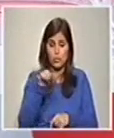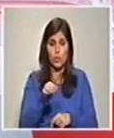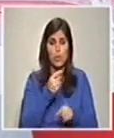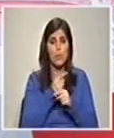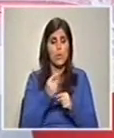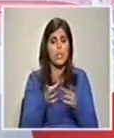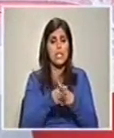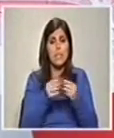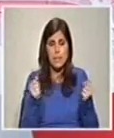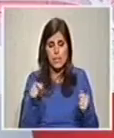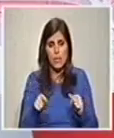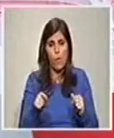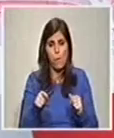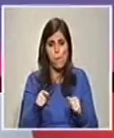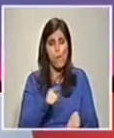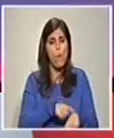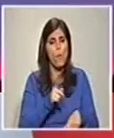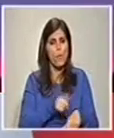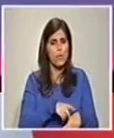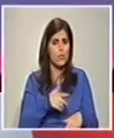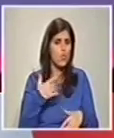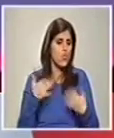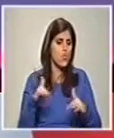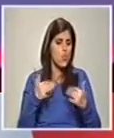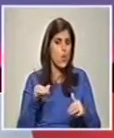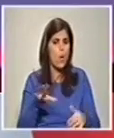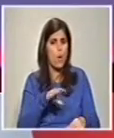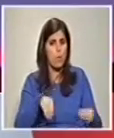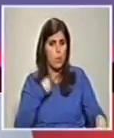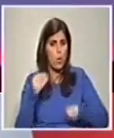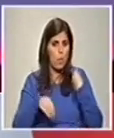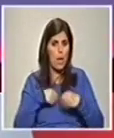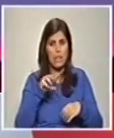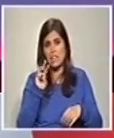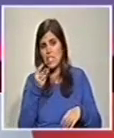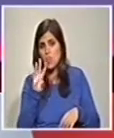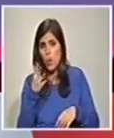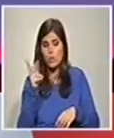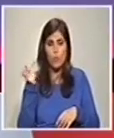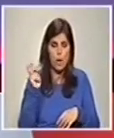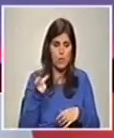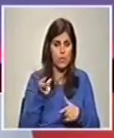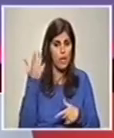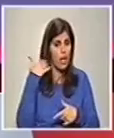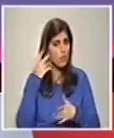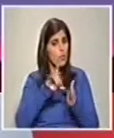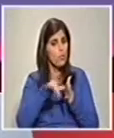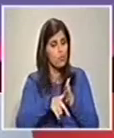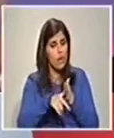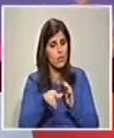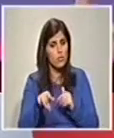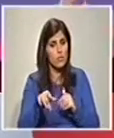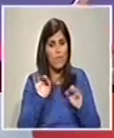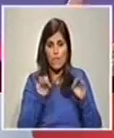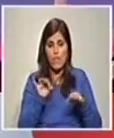Porque desapareceu e foi um momento muito assustador, há 3, 4 anos, um momento em que as instituições, os projetos no terreno, deixaram de ter o